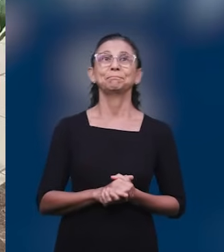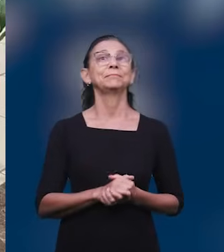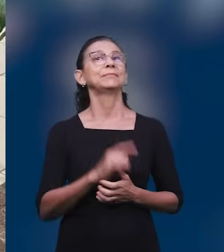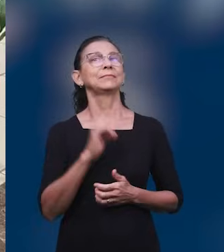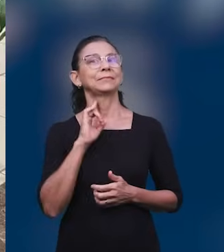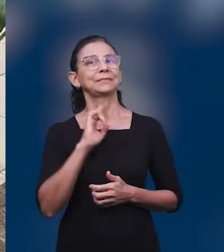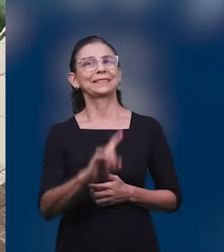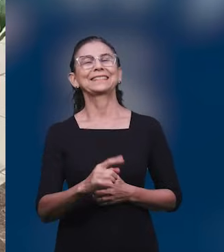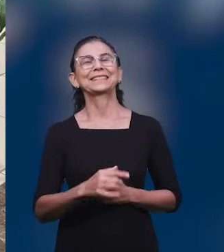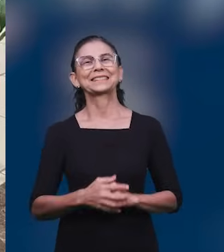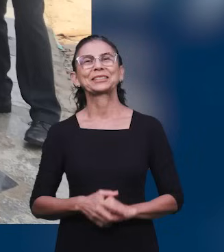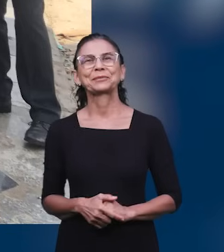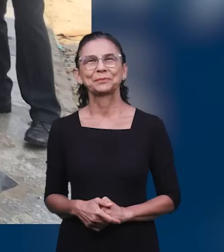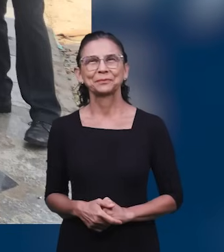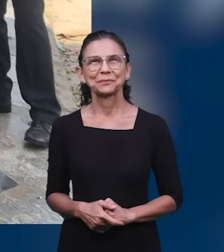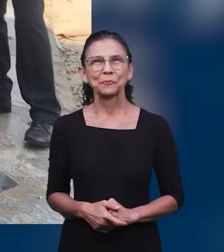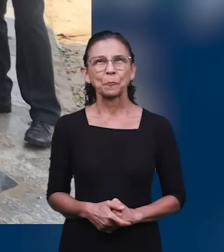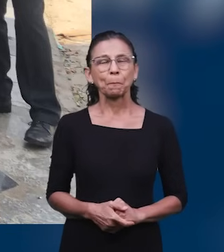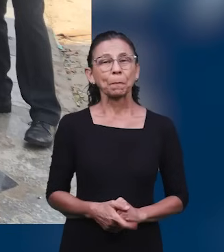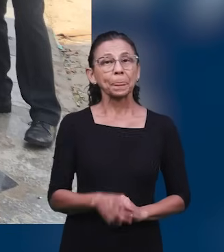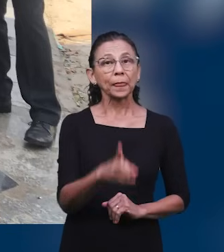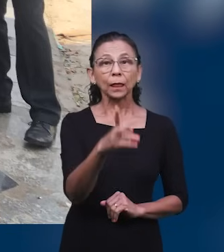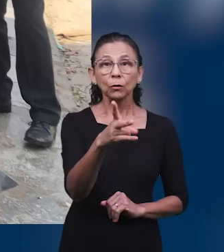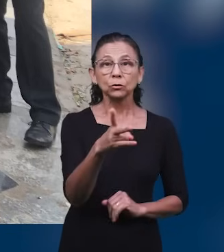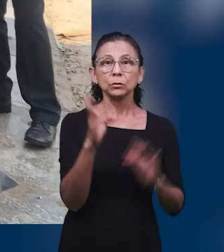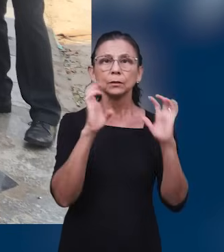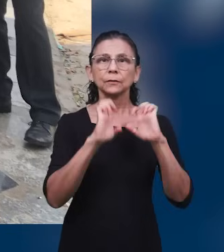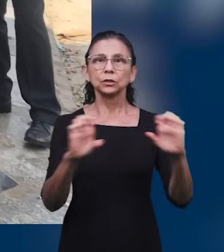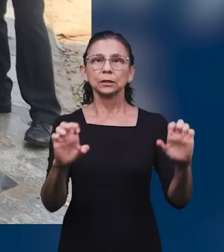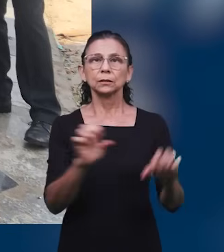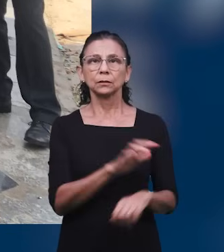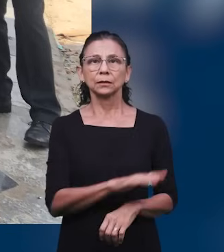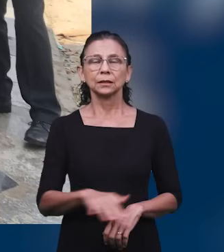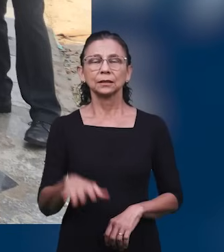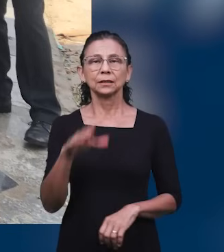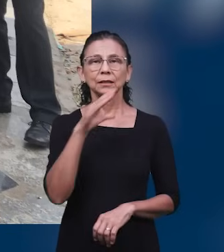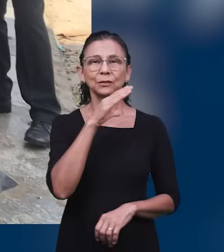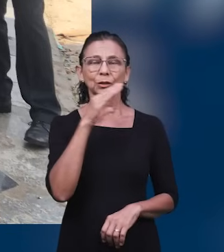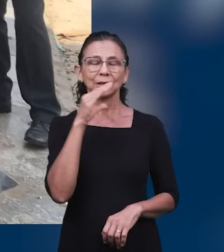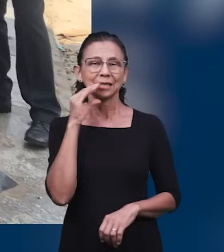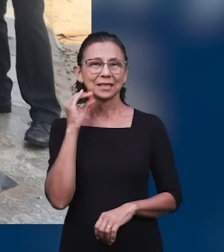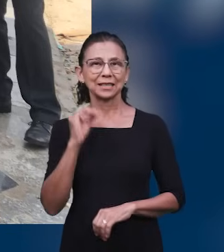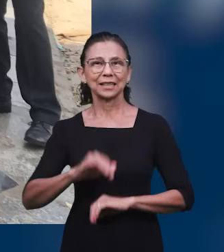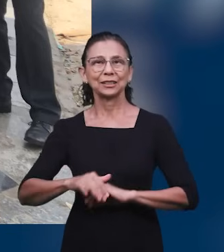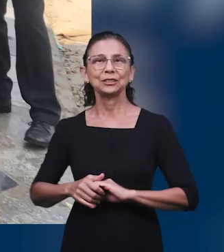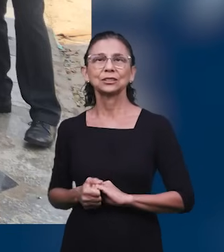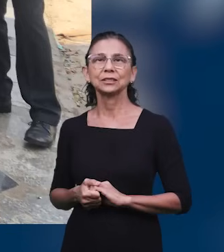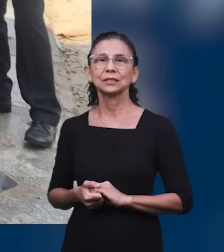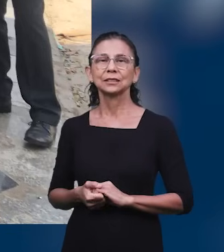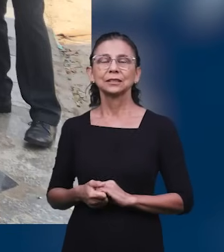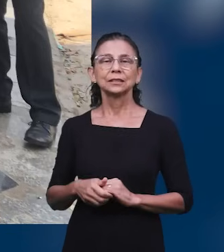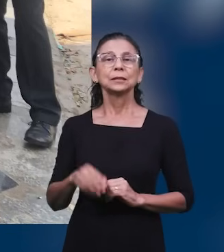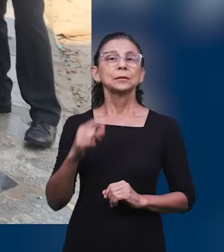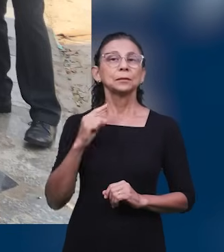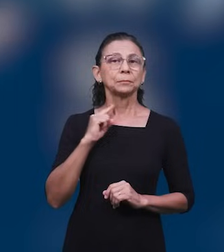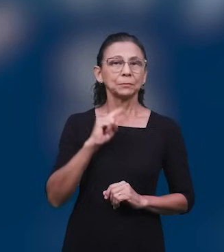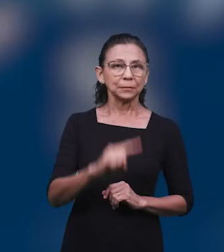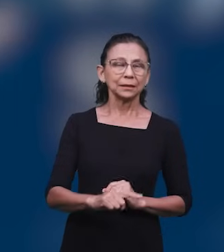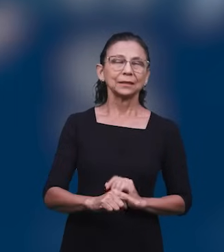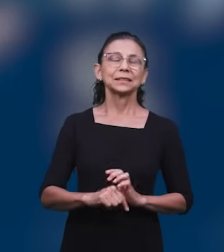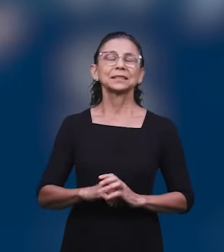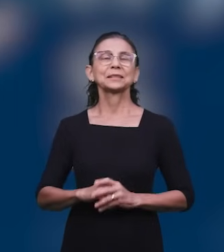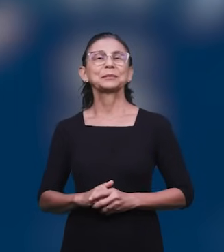Manhumirim, Minas Gerais. Outra evangelização com as nossas crianças na Igreja de Major Prates, em Montes Claros, em Minas